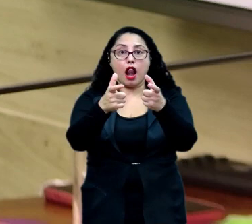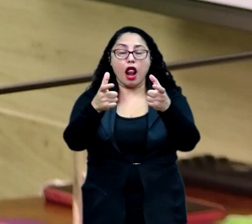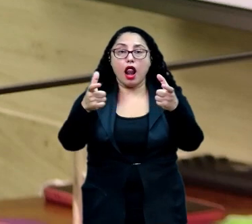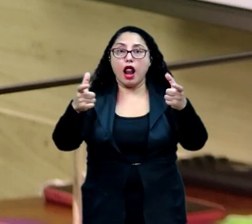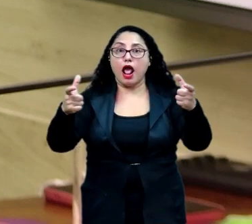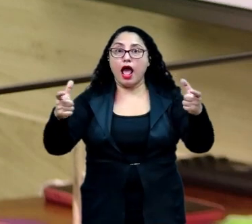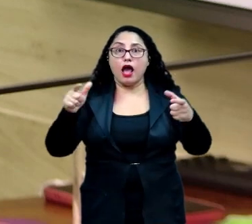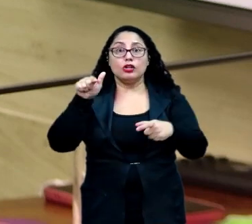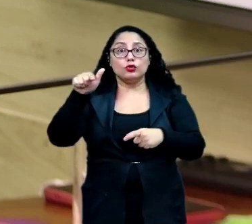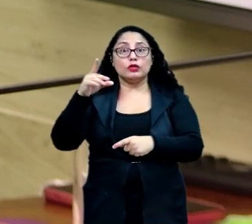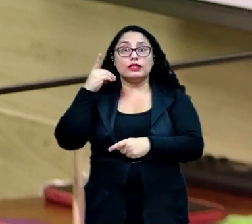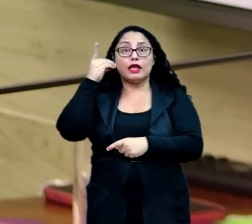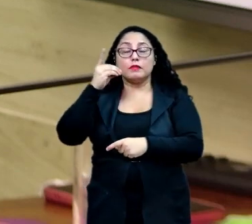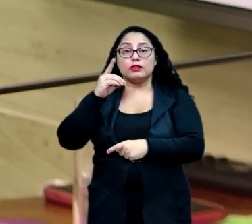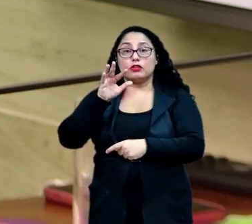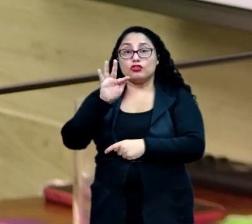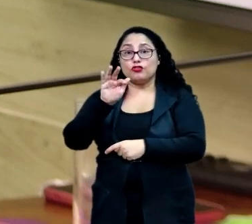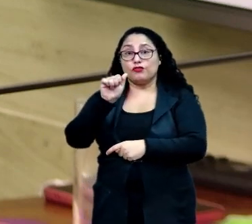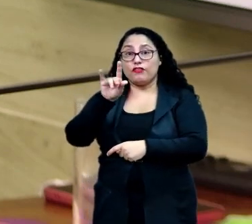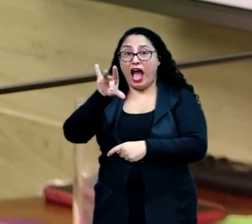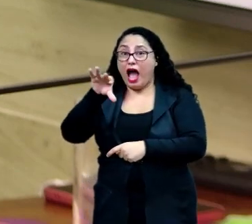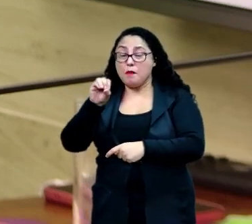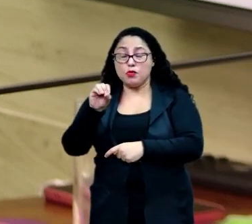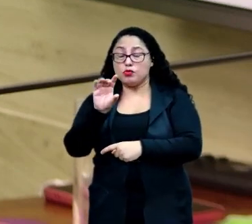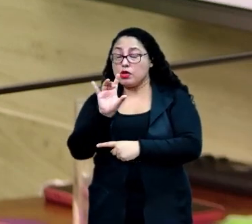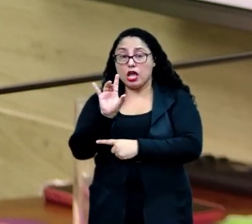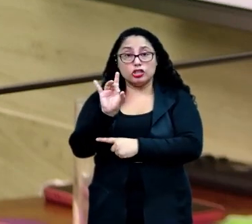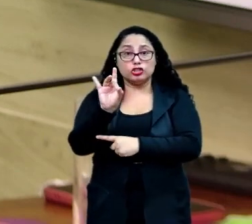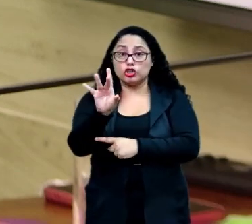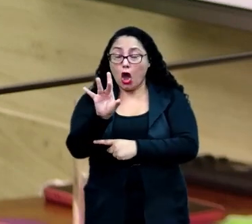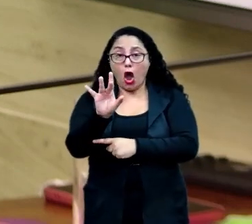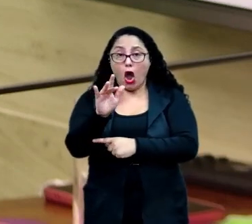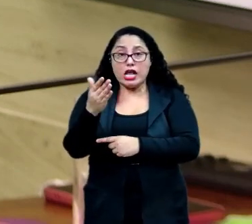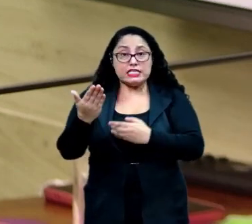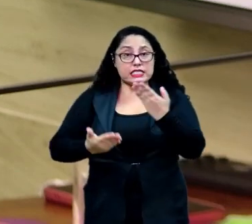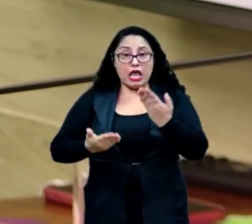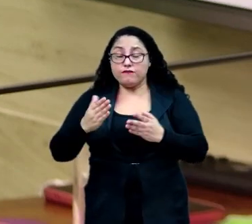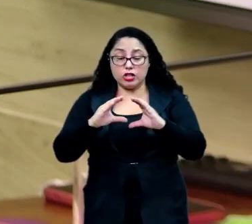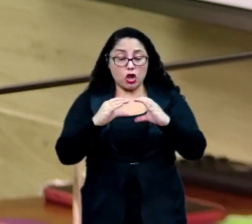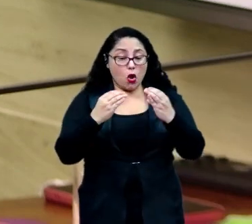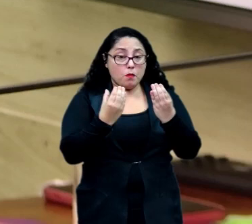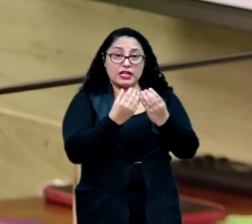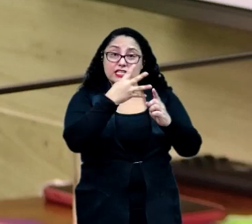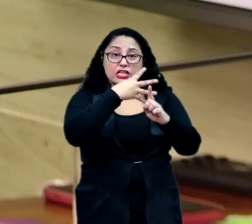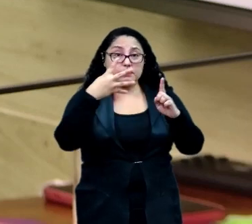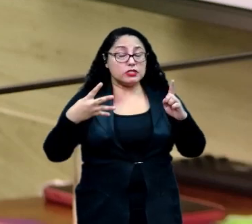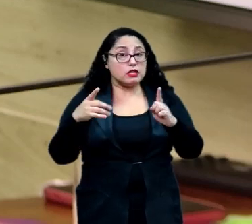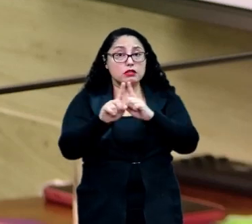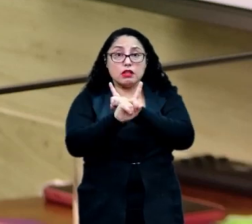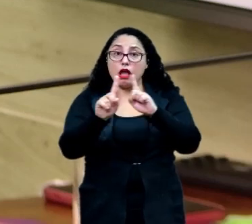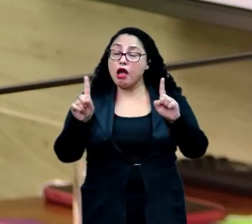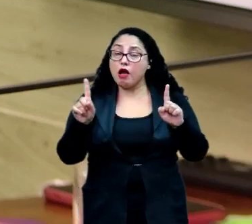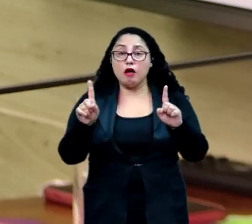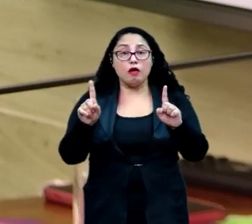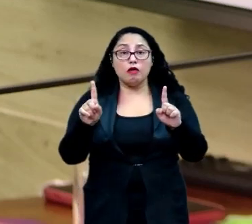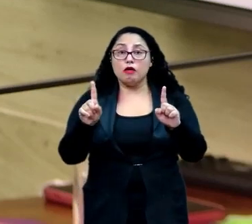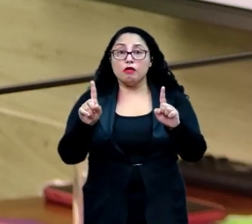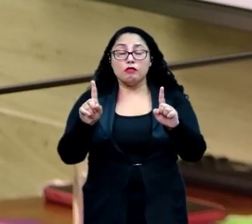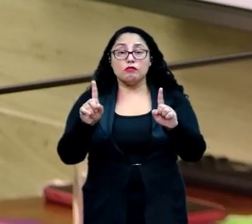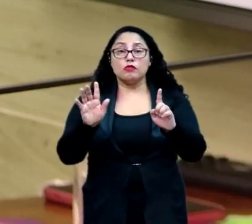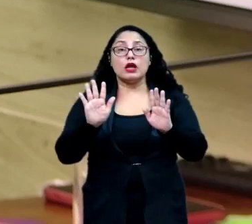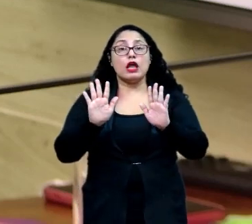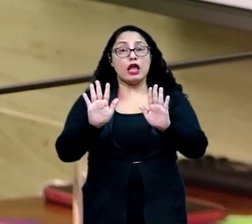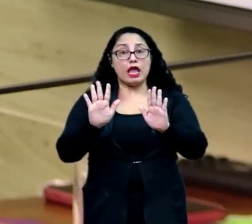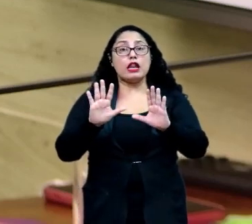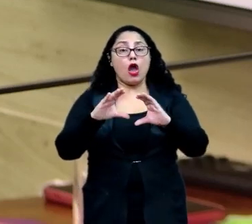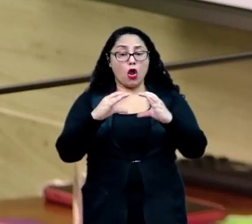do mandato do deputado Fábio Félix, ele não está a serviço só da comunidade LGBT. Ele, por mais